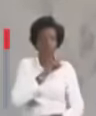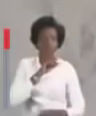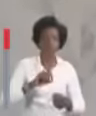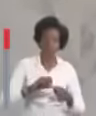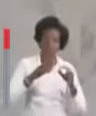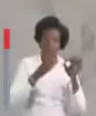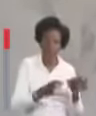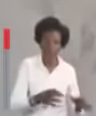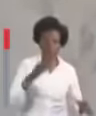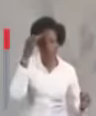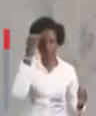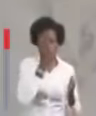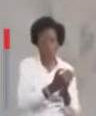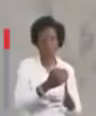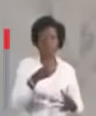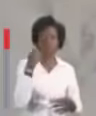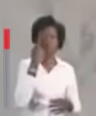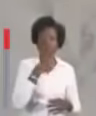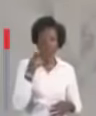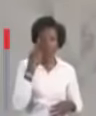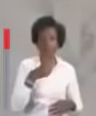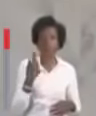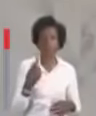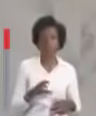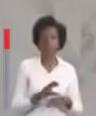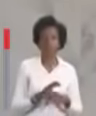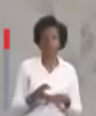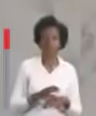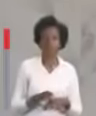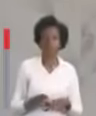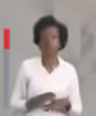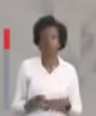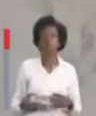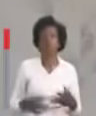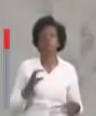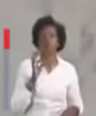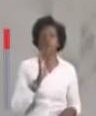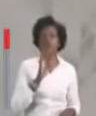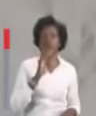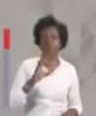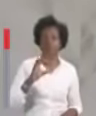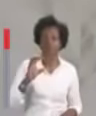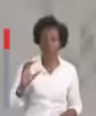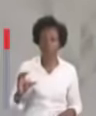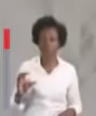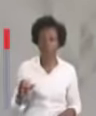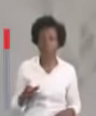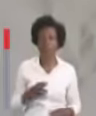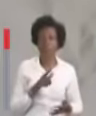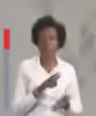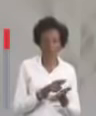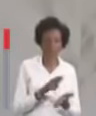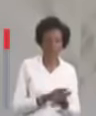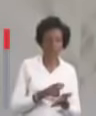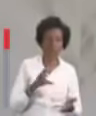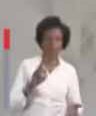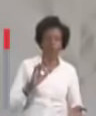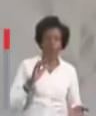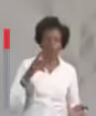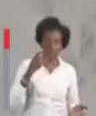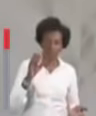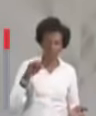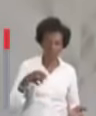corretamente cumprirão a carga horária fizeram PCC não receberam os diplomas